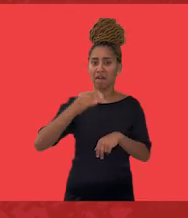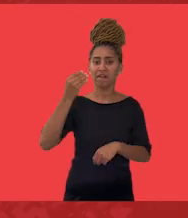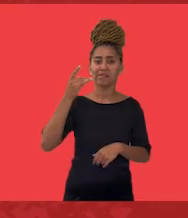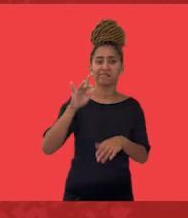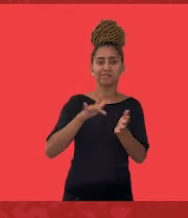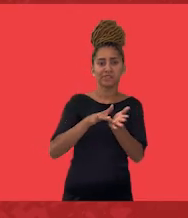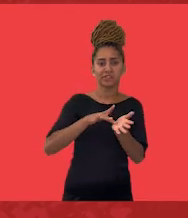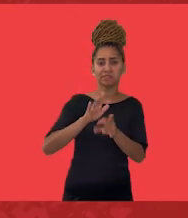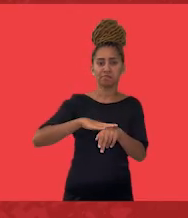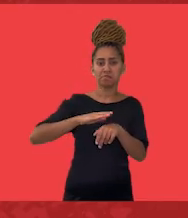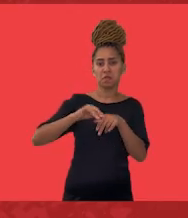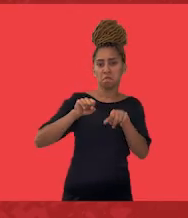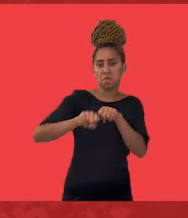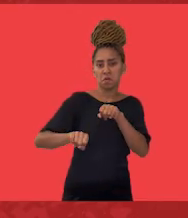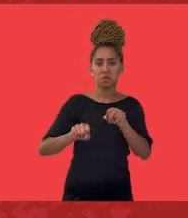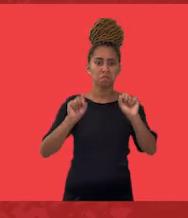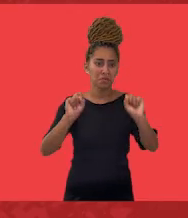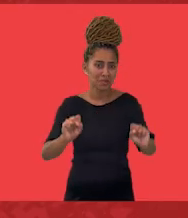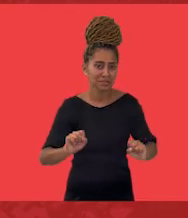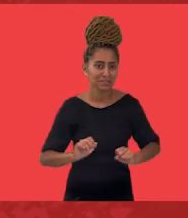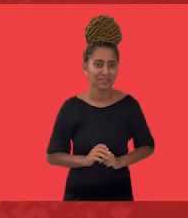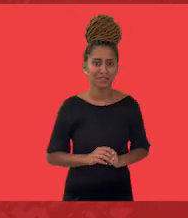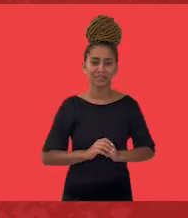Cobra dado, escapa a onda.